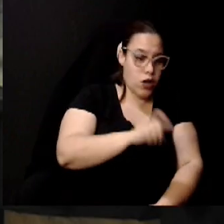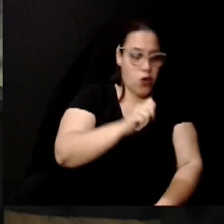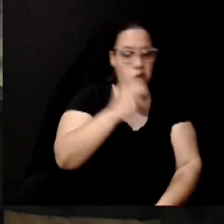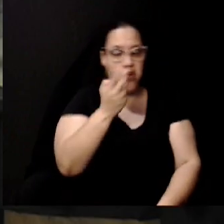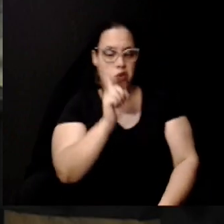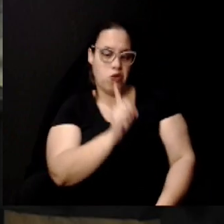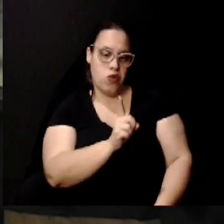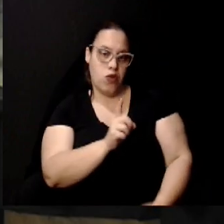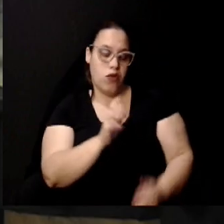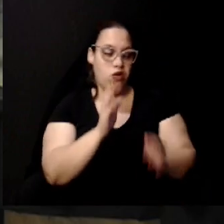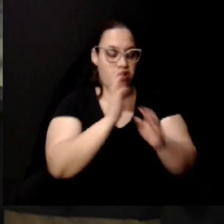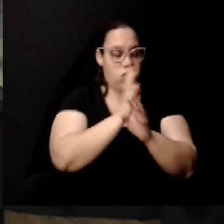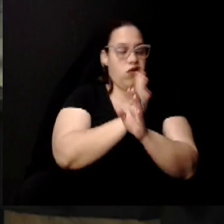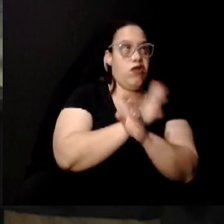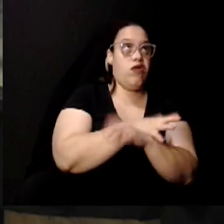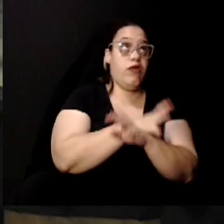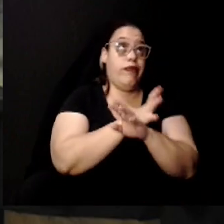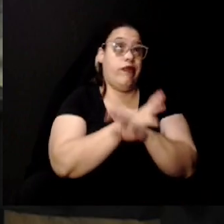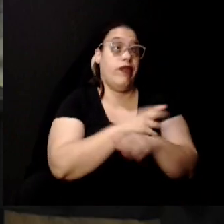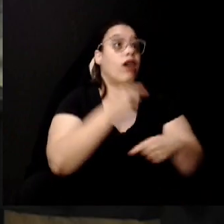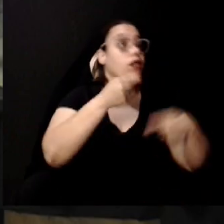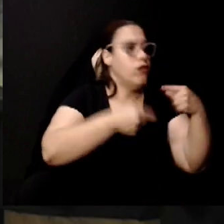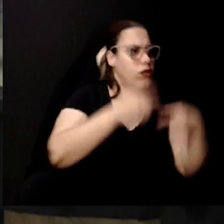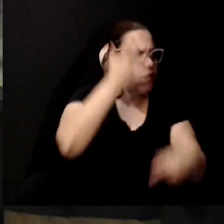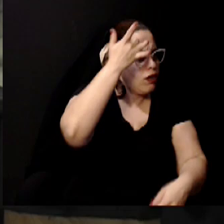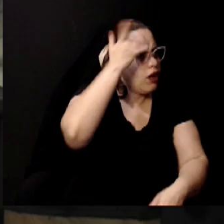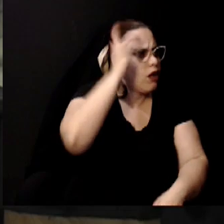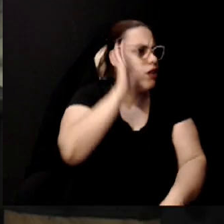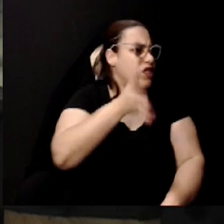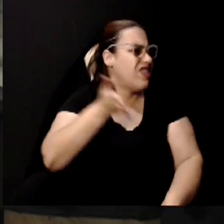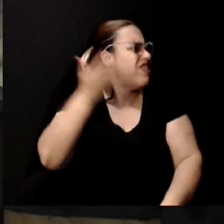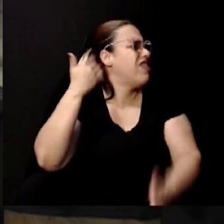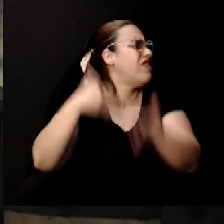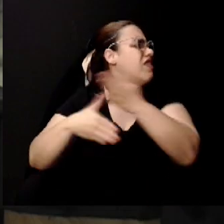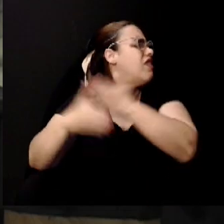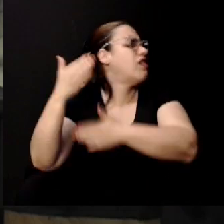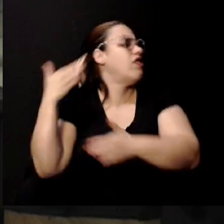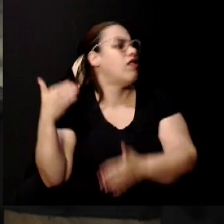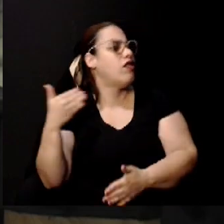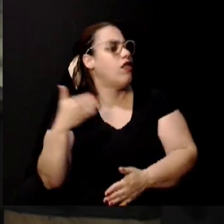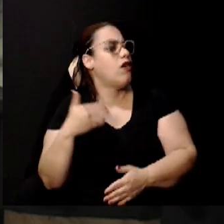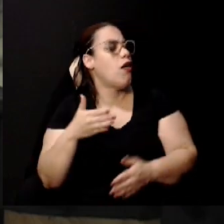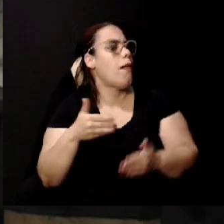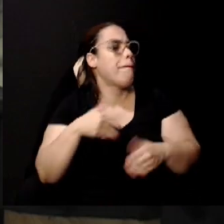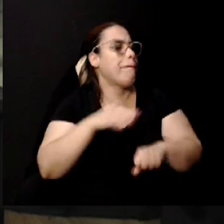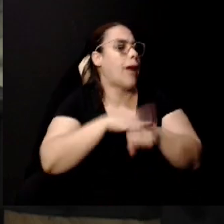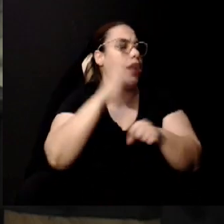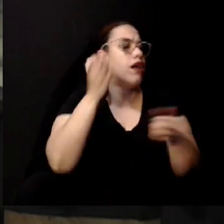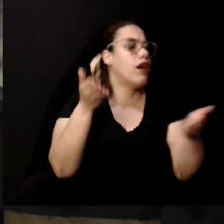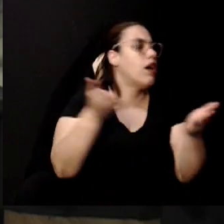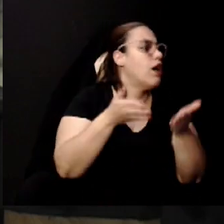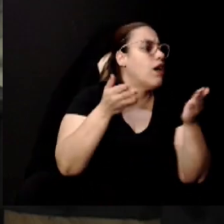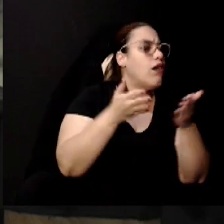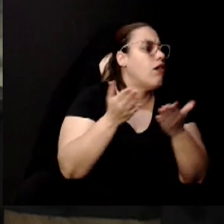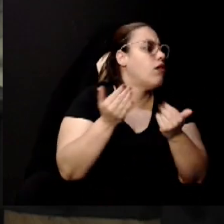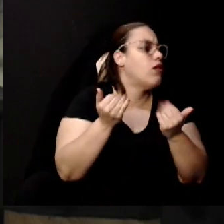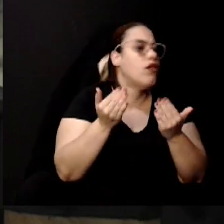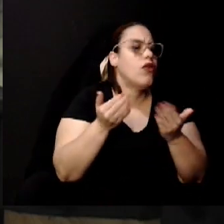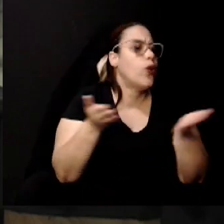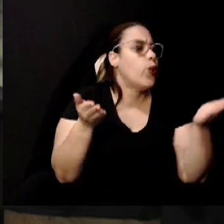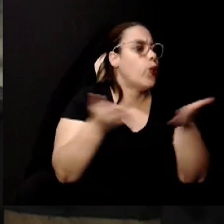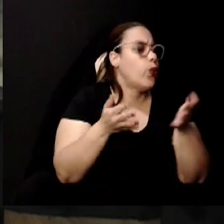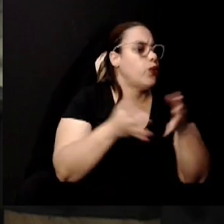pode ser, mas essa discussão você acha que já tinha no passado, ela é mais de hoje, e essa juventude de hoje, ela está